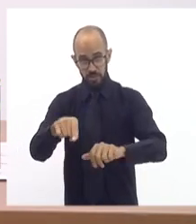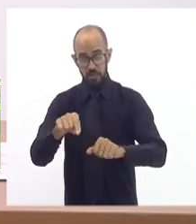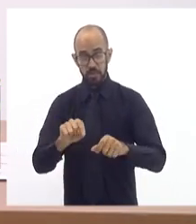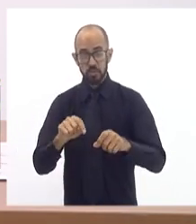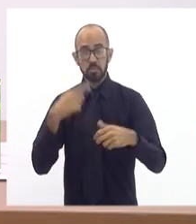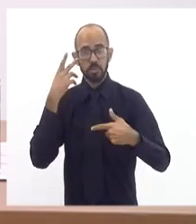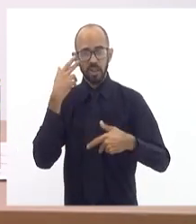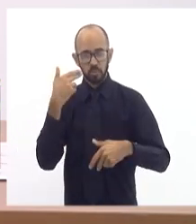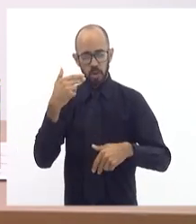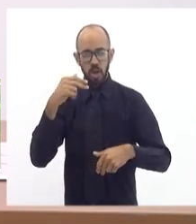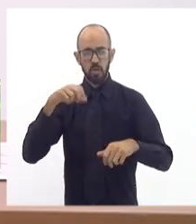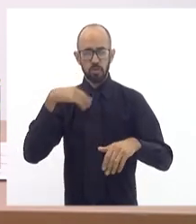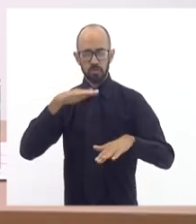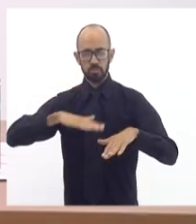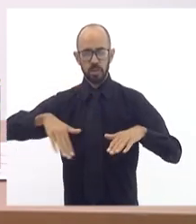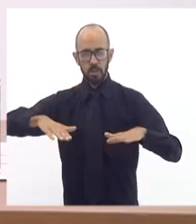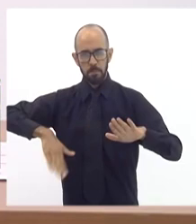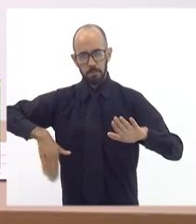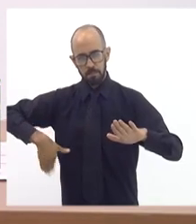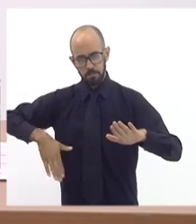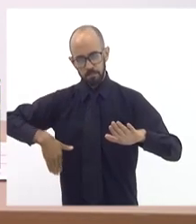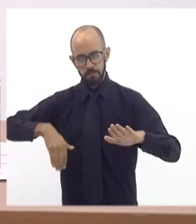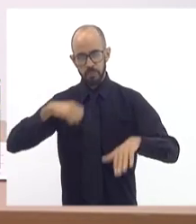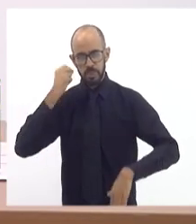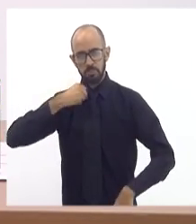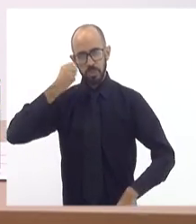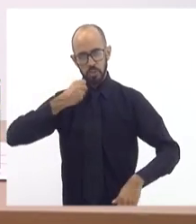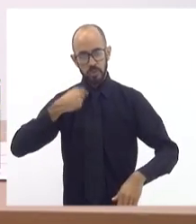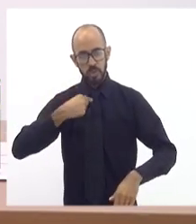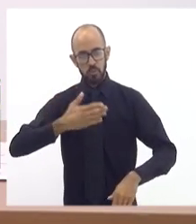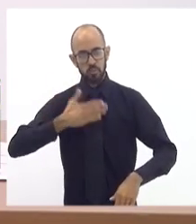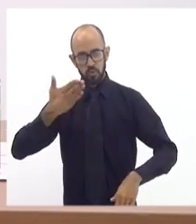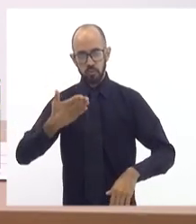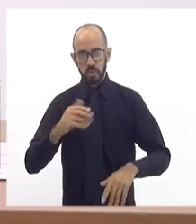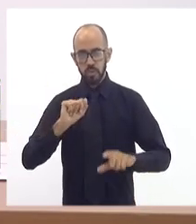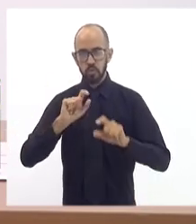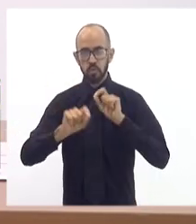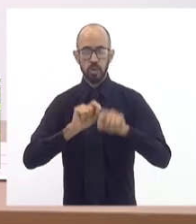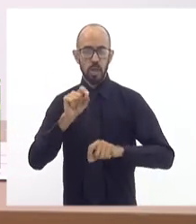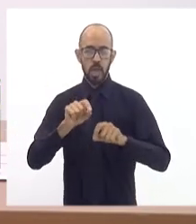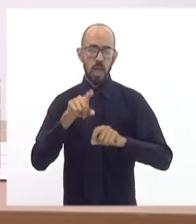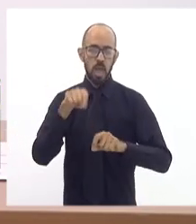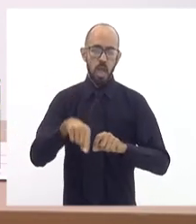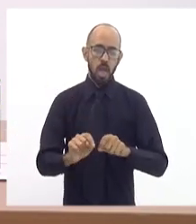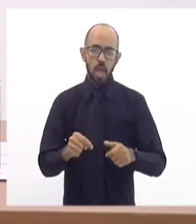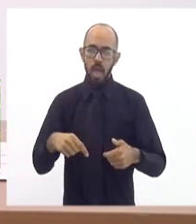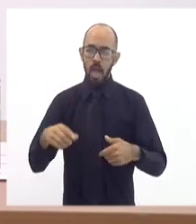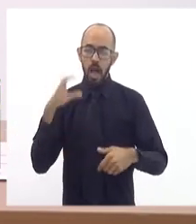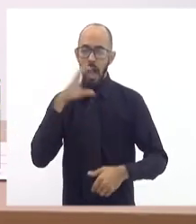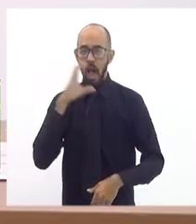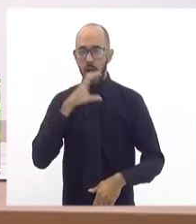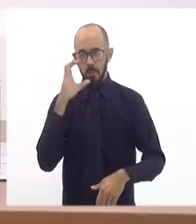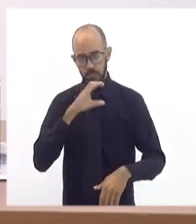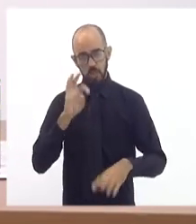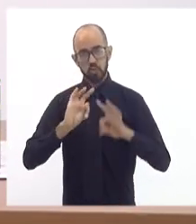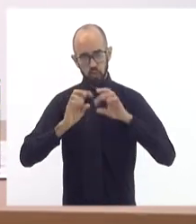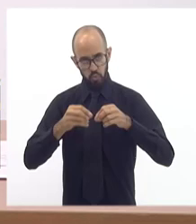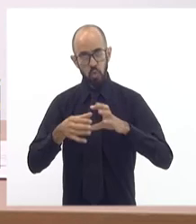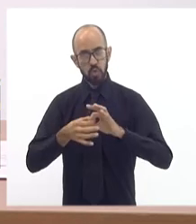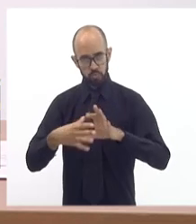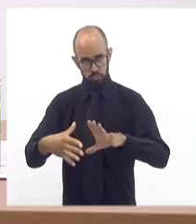e social da Baía de Sepetiba o que me causou grande surpresa e preocupação foi a construção acelerada de todo o processo